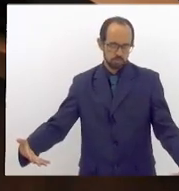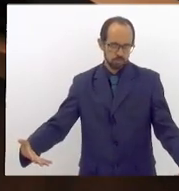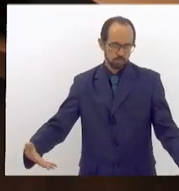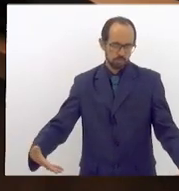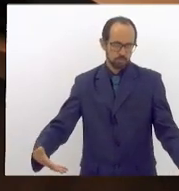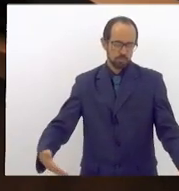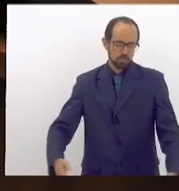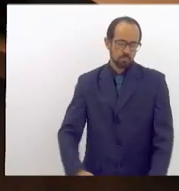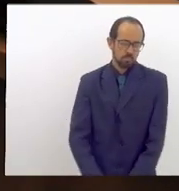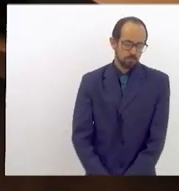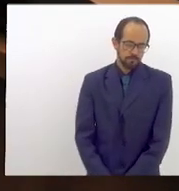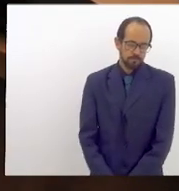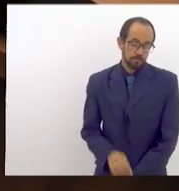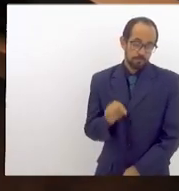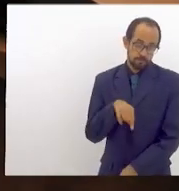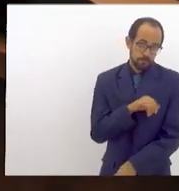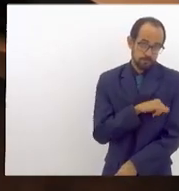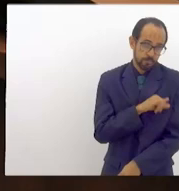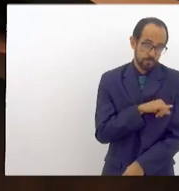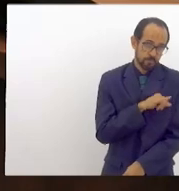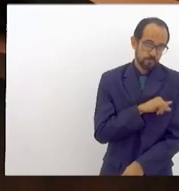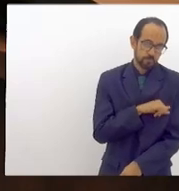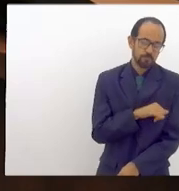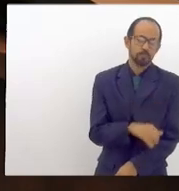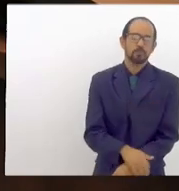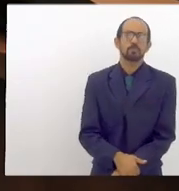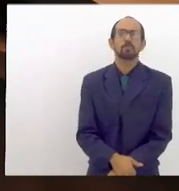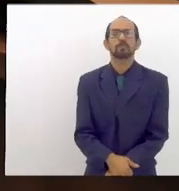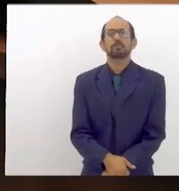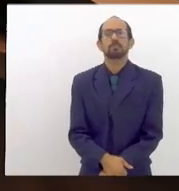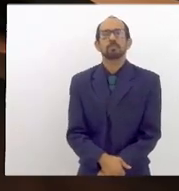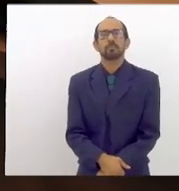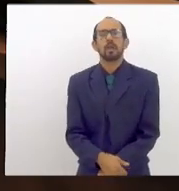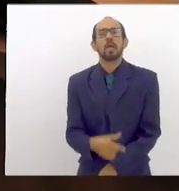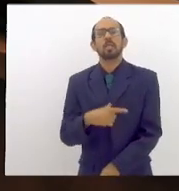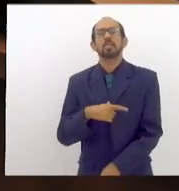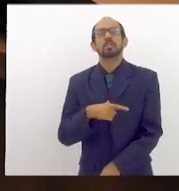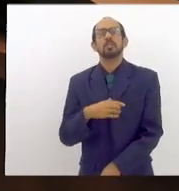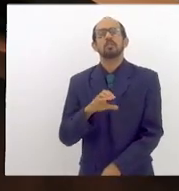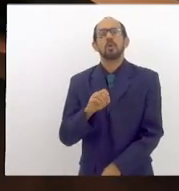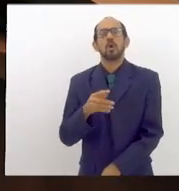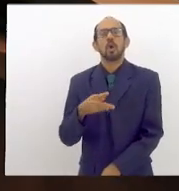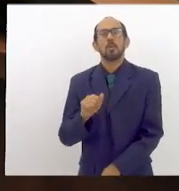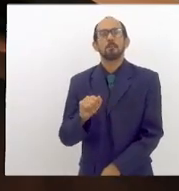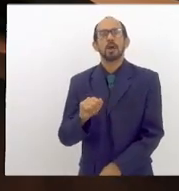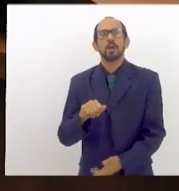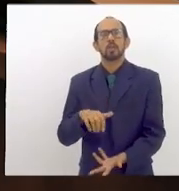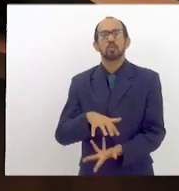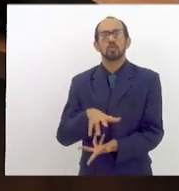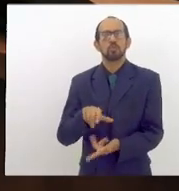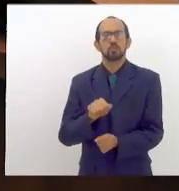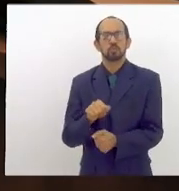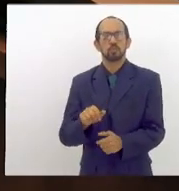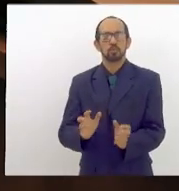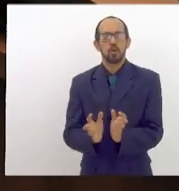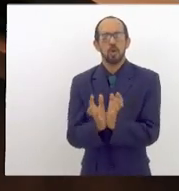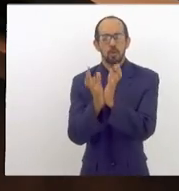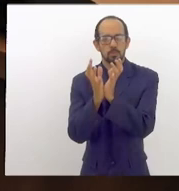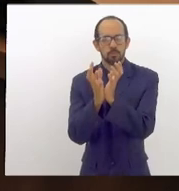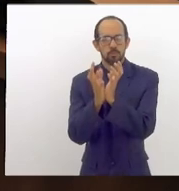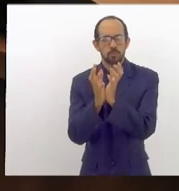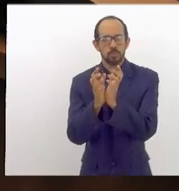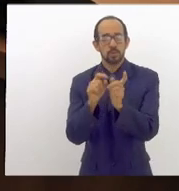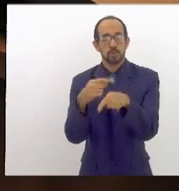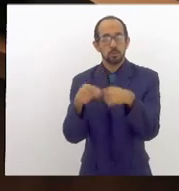e aqui no Rio teve Copa do Mundo em 14 e jogos